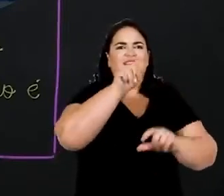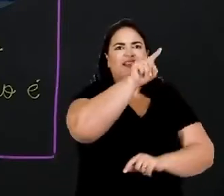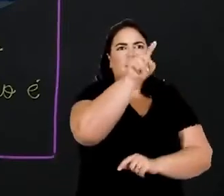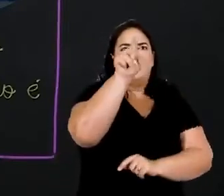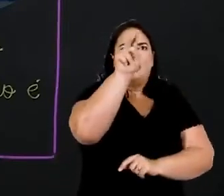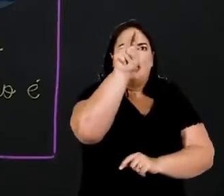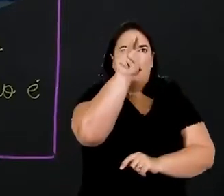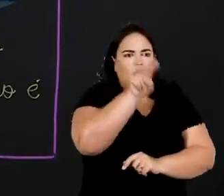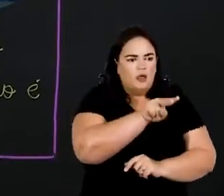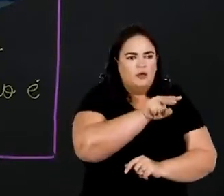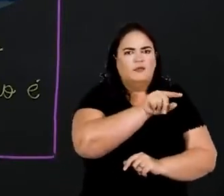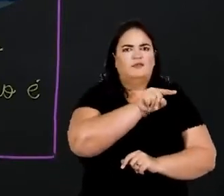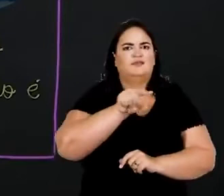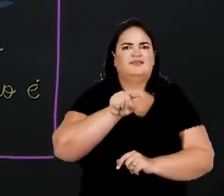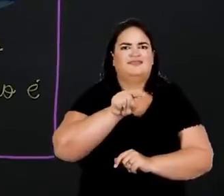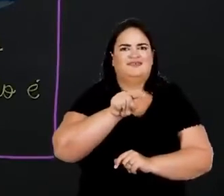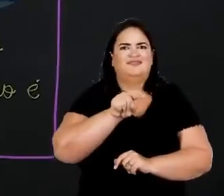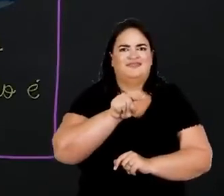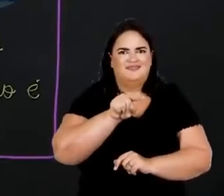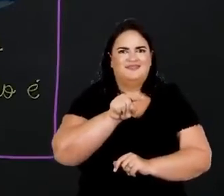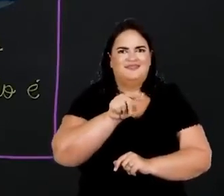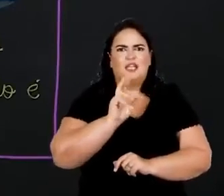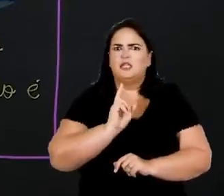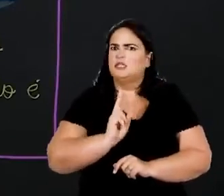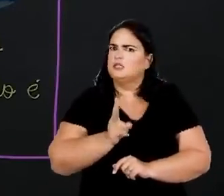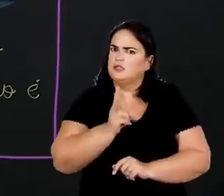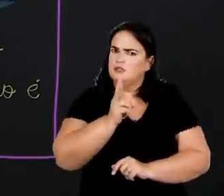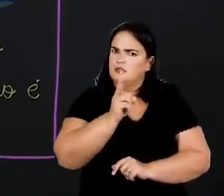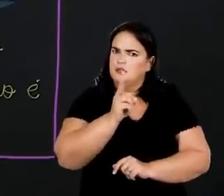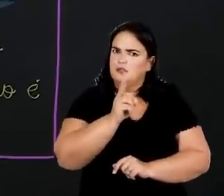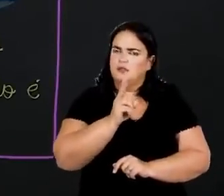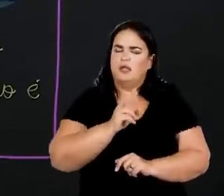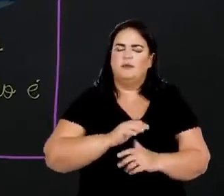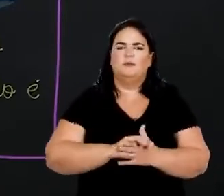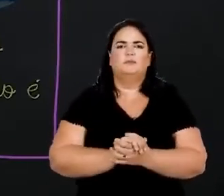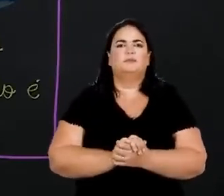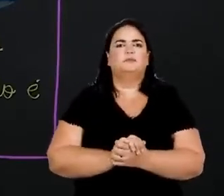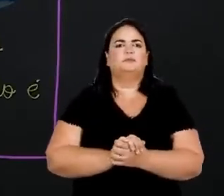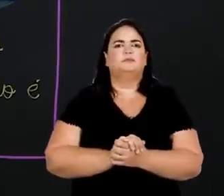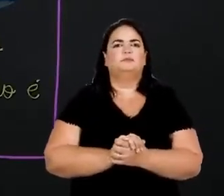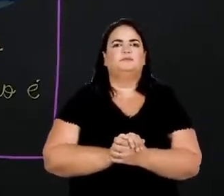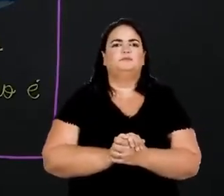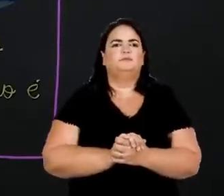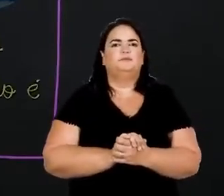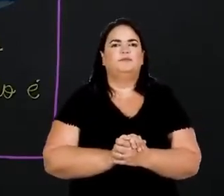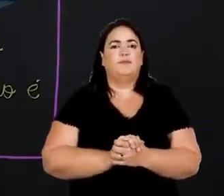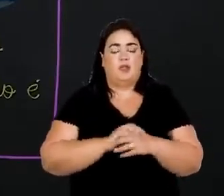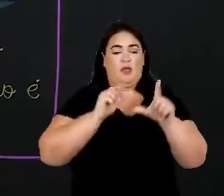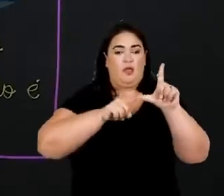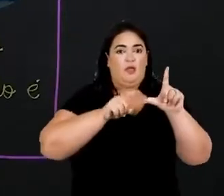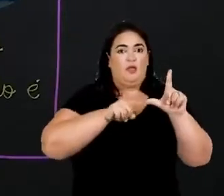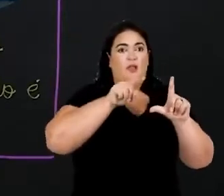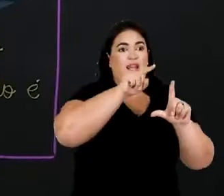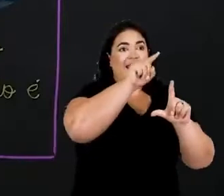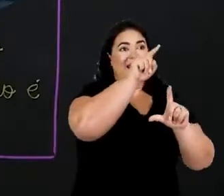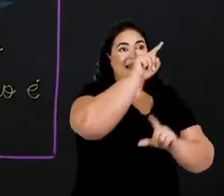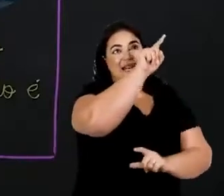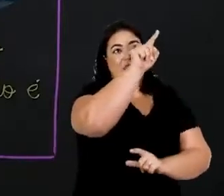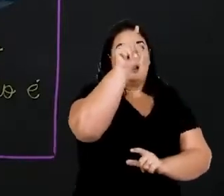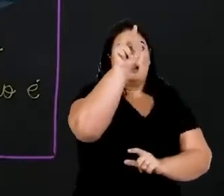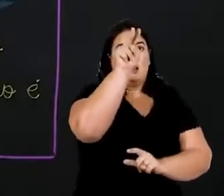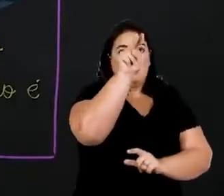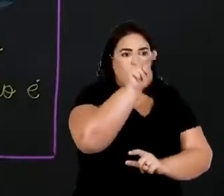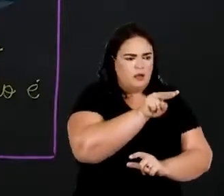na sua parte oblíqua essa parte aqui que está um pouco de Cida tá tenho aqui olha trazer e a letra z